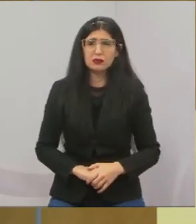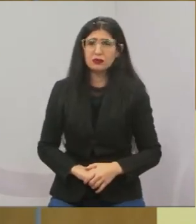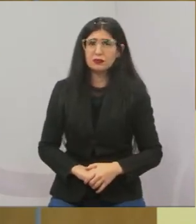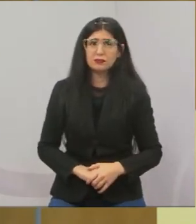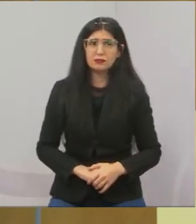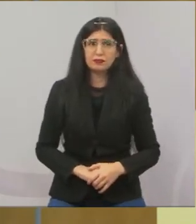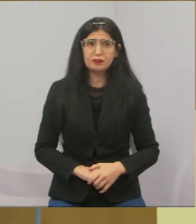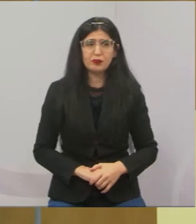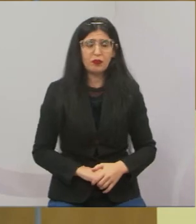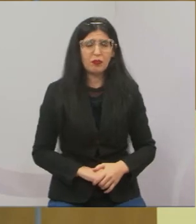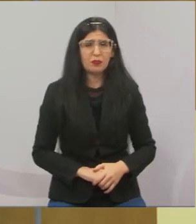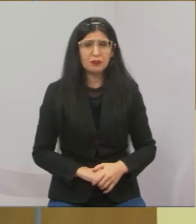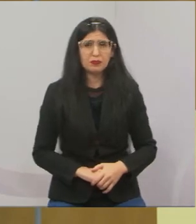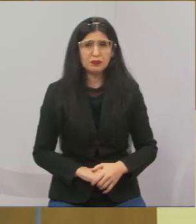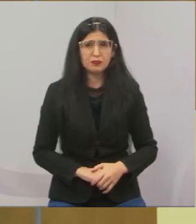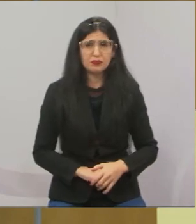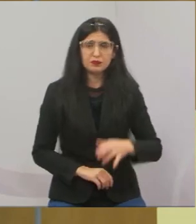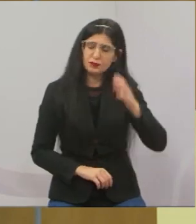E que essa